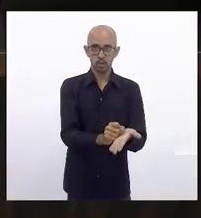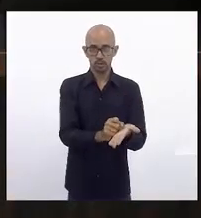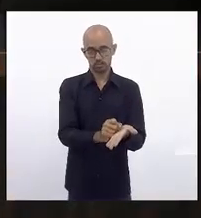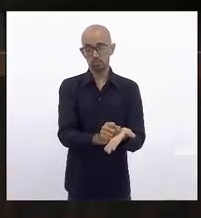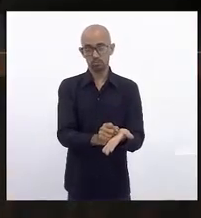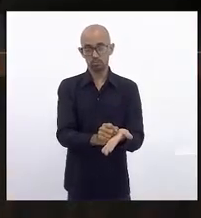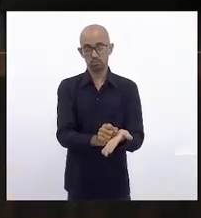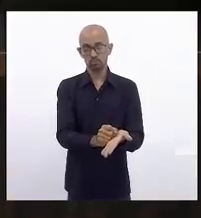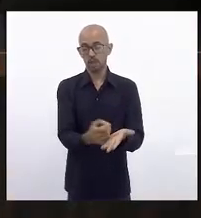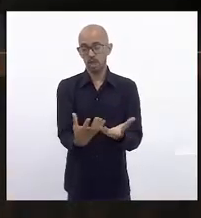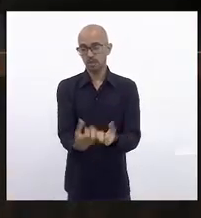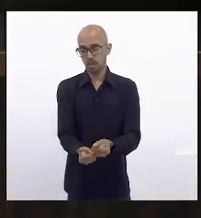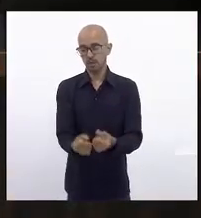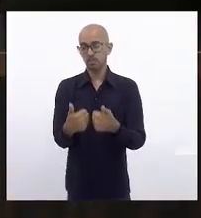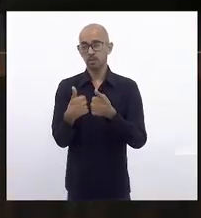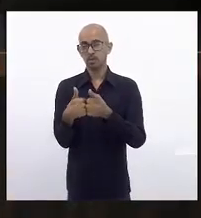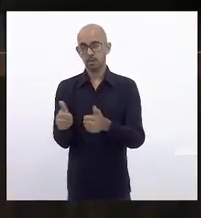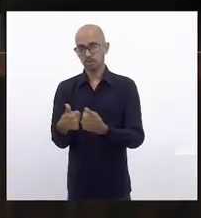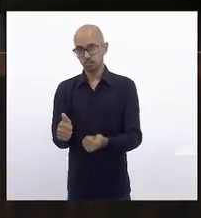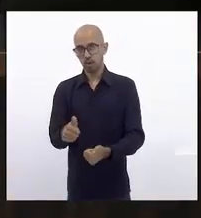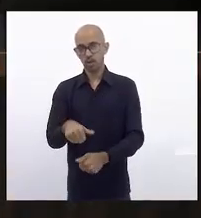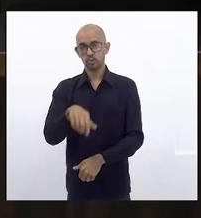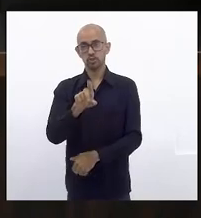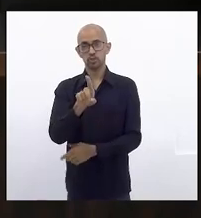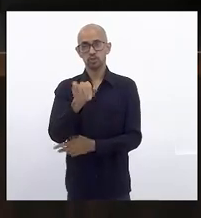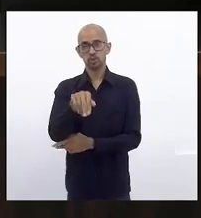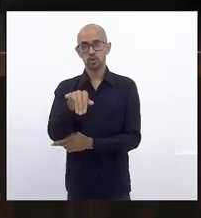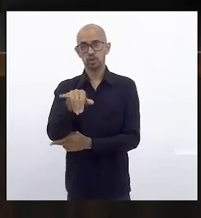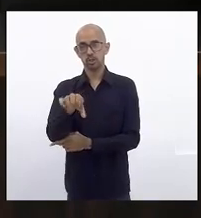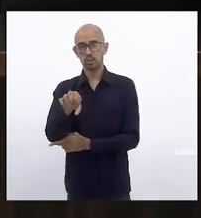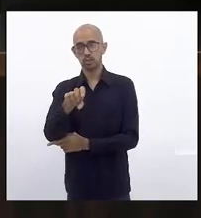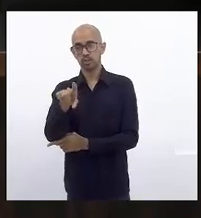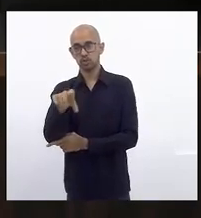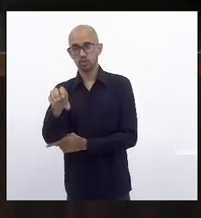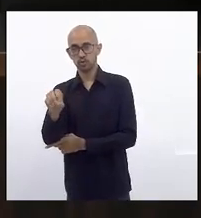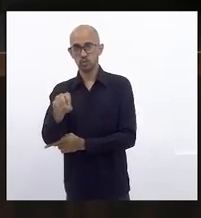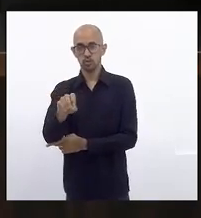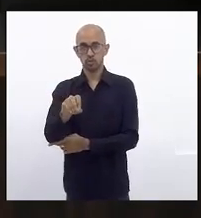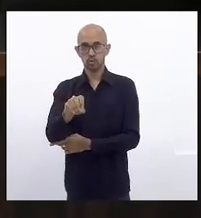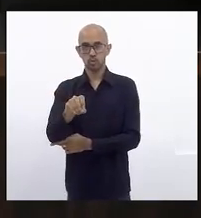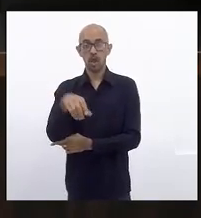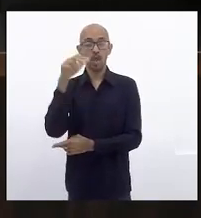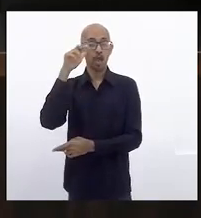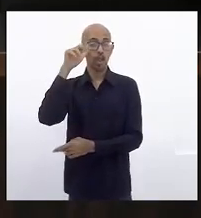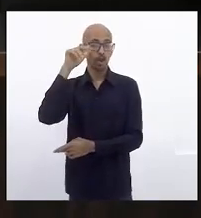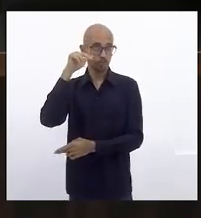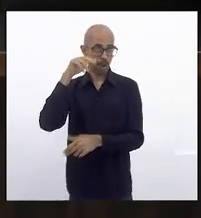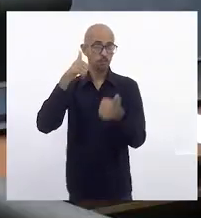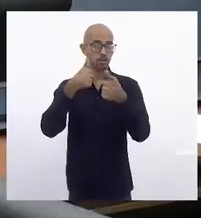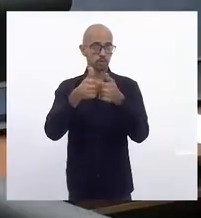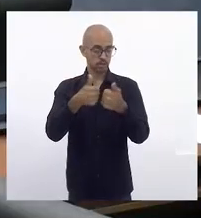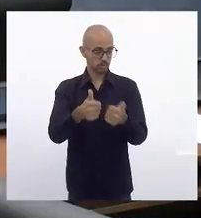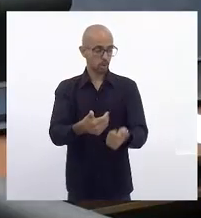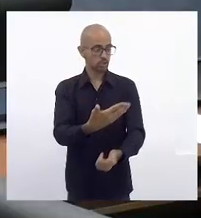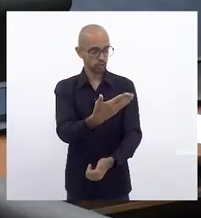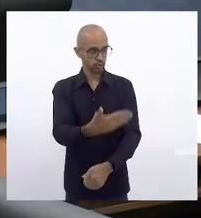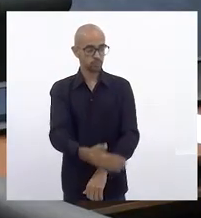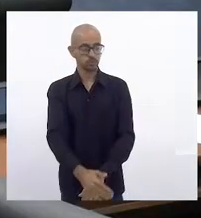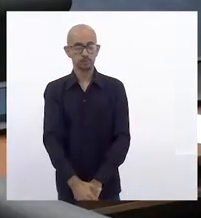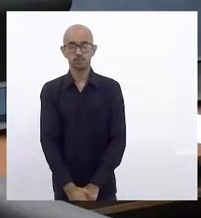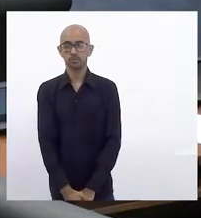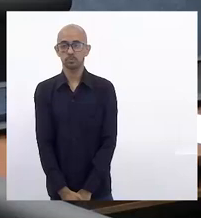Pela Comissão de Transporte, deputado Dionísio Lins. Deputado Dionísio Lins. Deputado Eliomar Coelho.